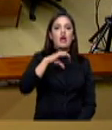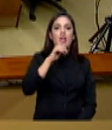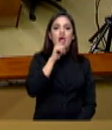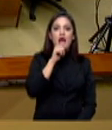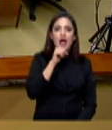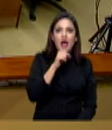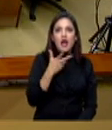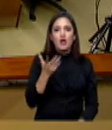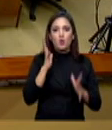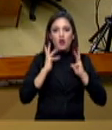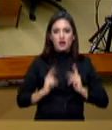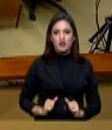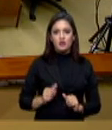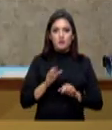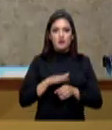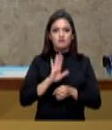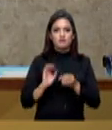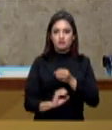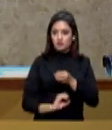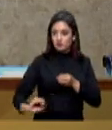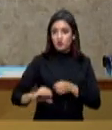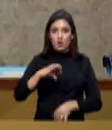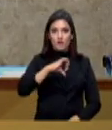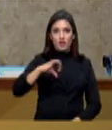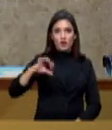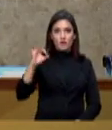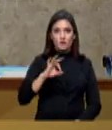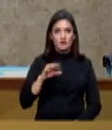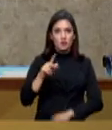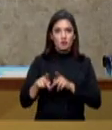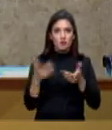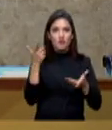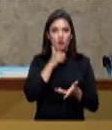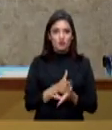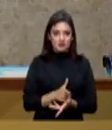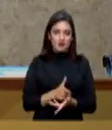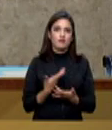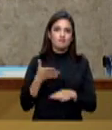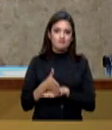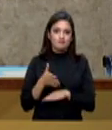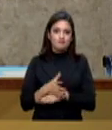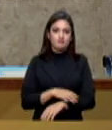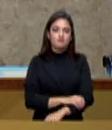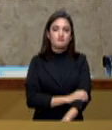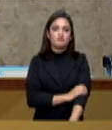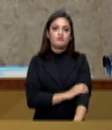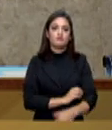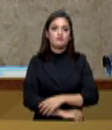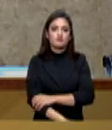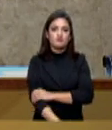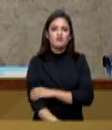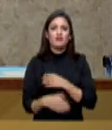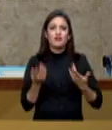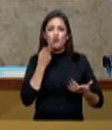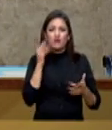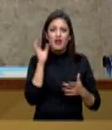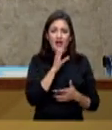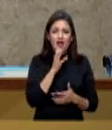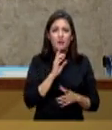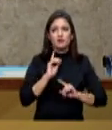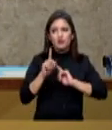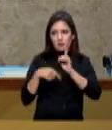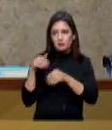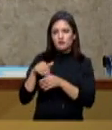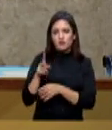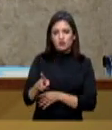me pressionou notícia então eu só aqui rapidamente os votos Se seguiram Olá showing essas